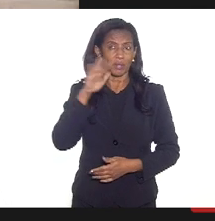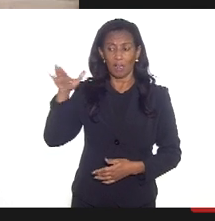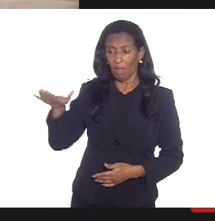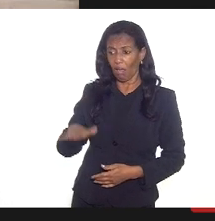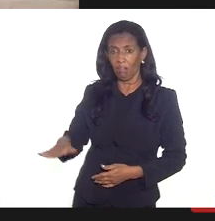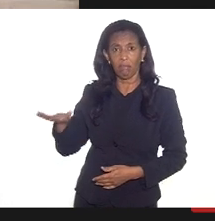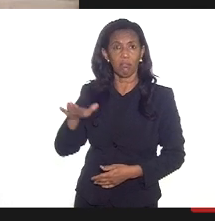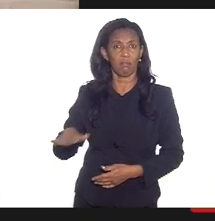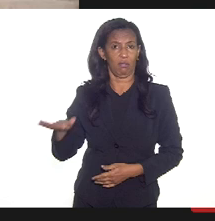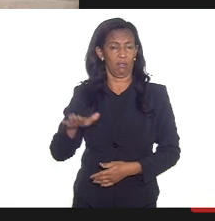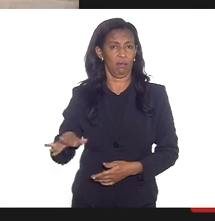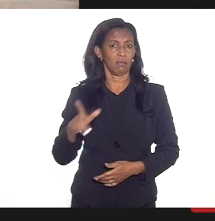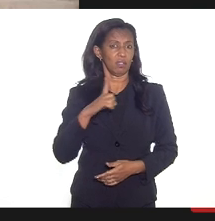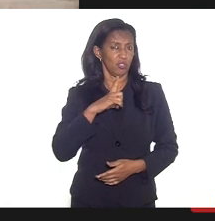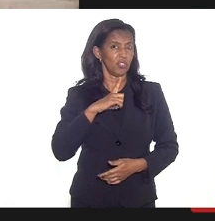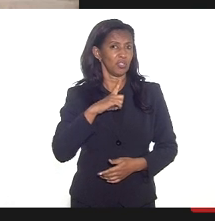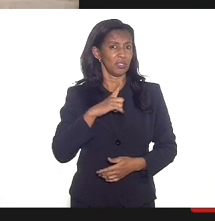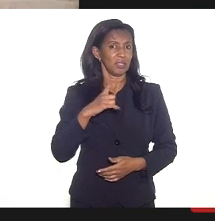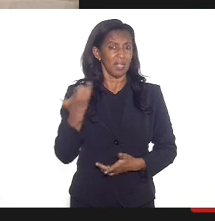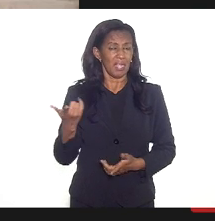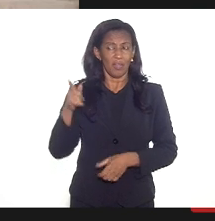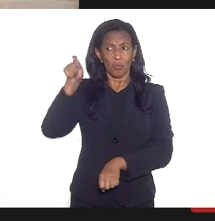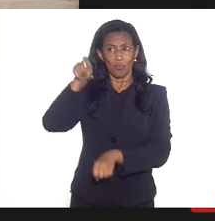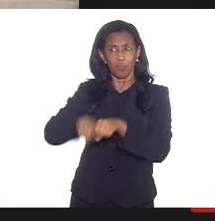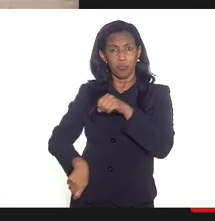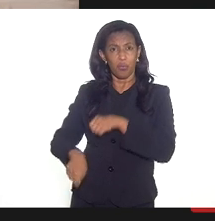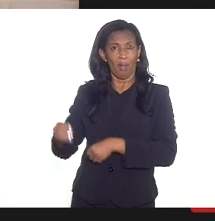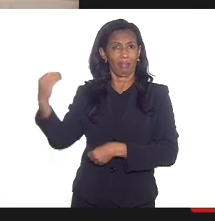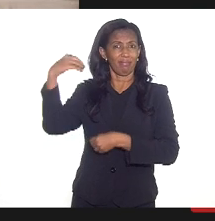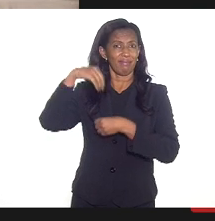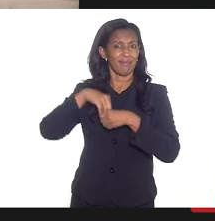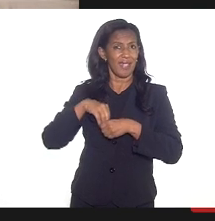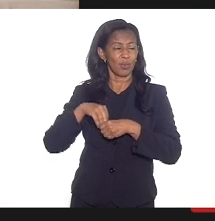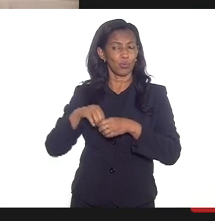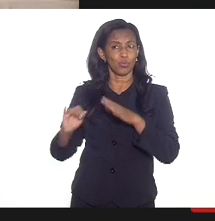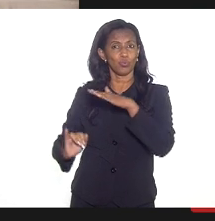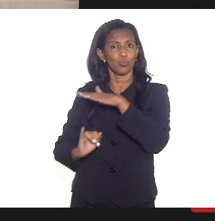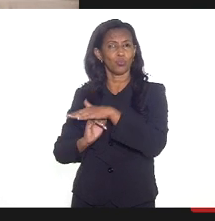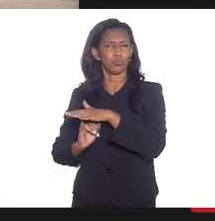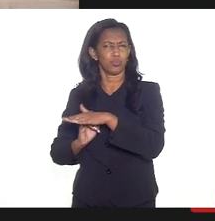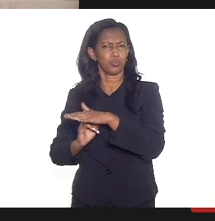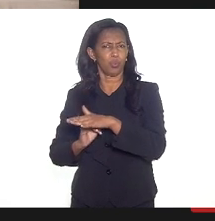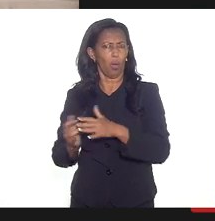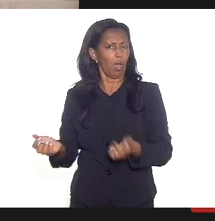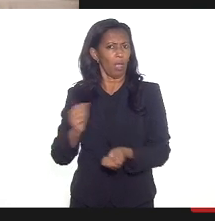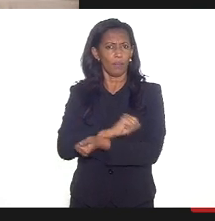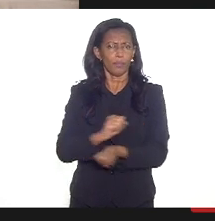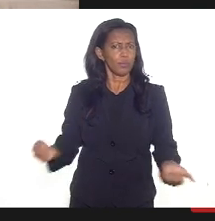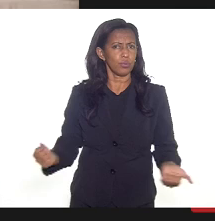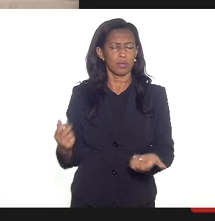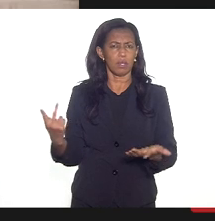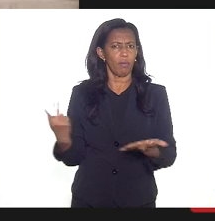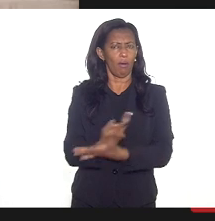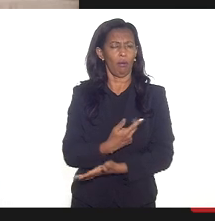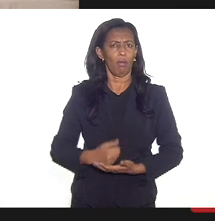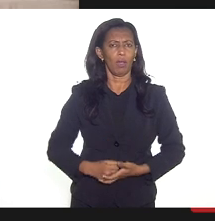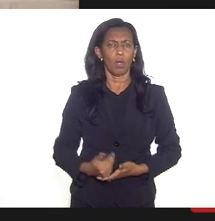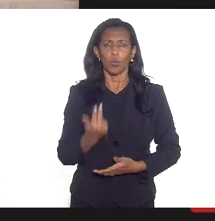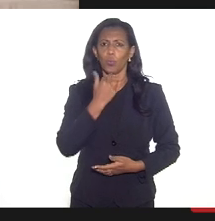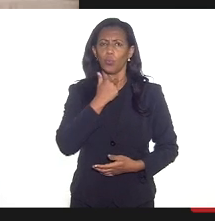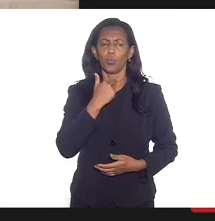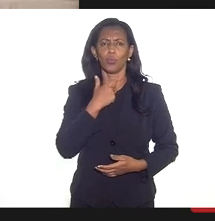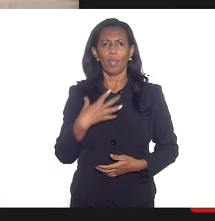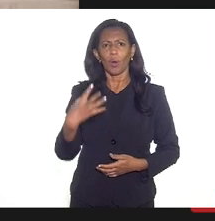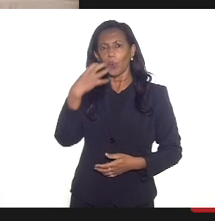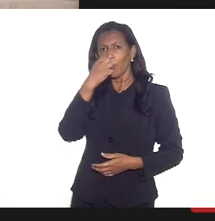aí denúncias no nosso gabinete de estupro de meninas dentro de unidades. Isso não é possível mais. Não dá para a gente